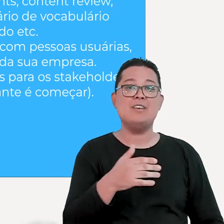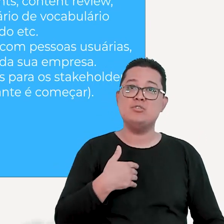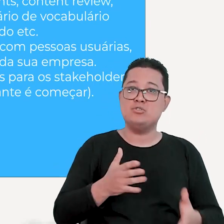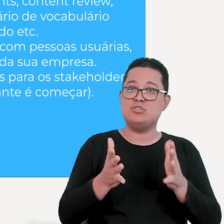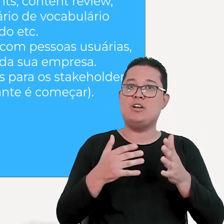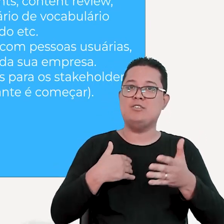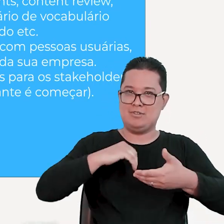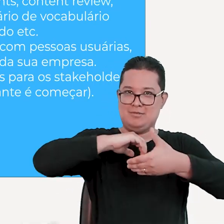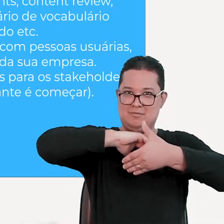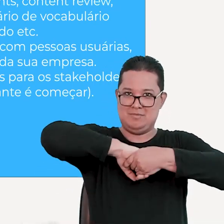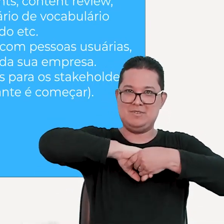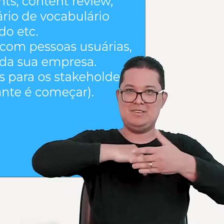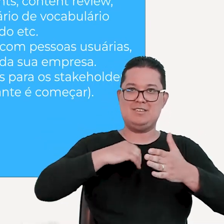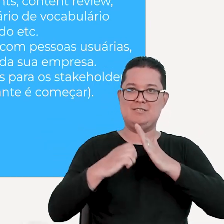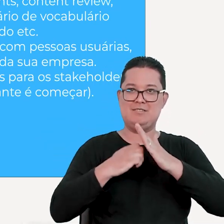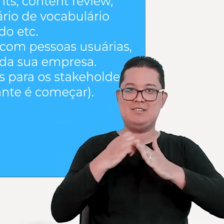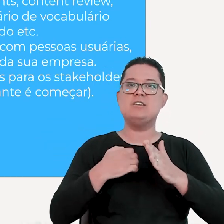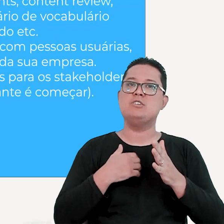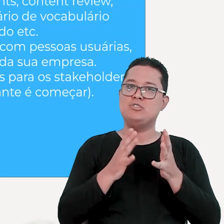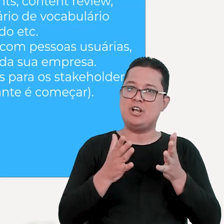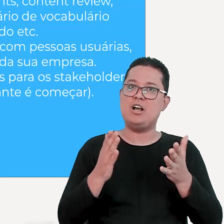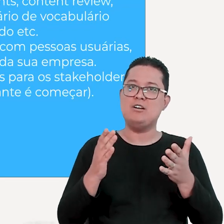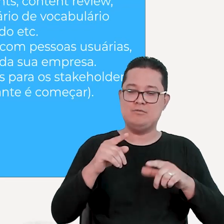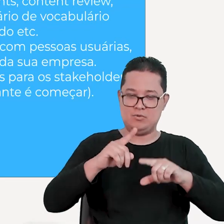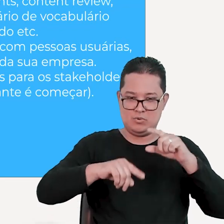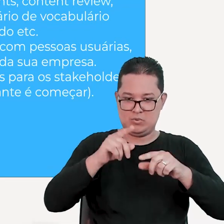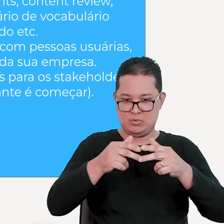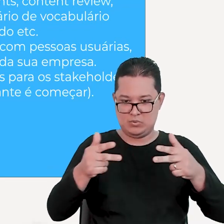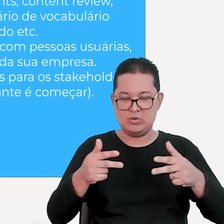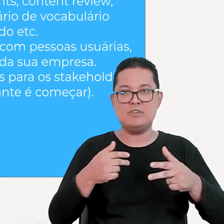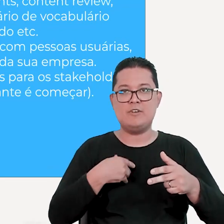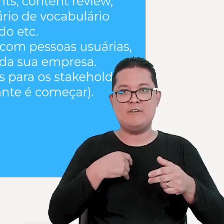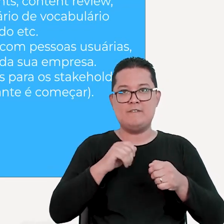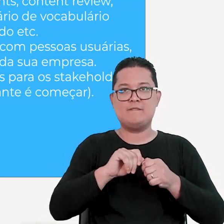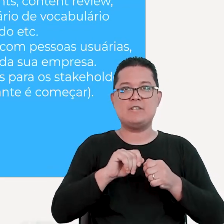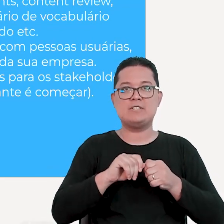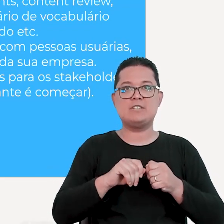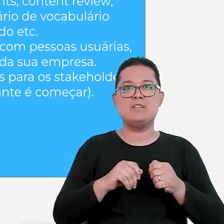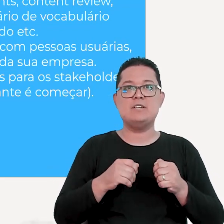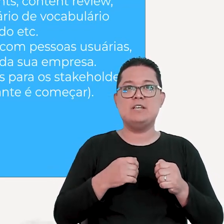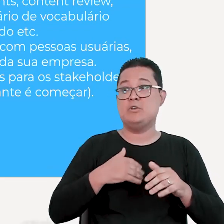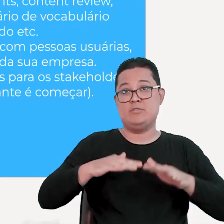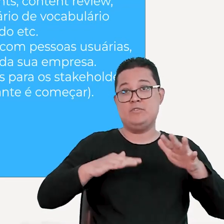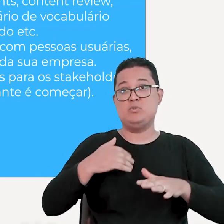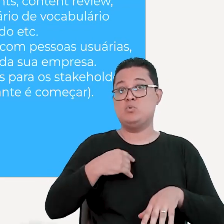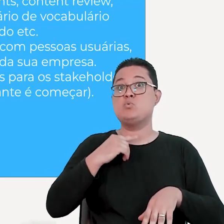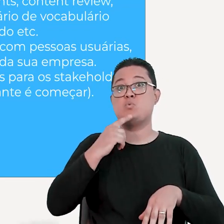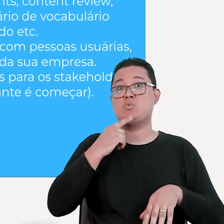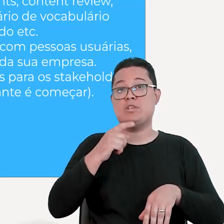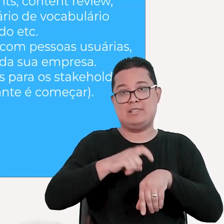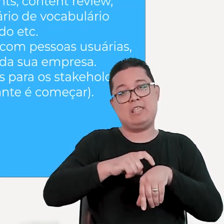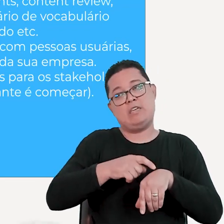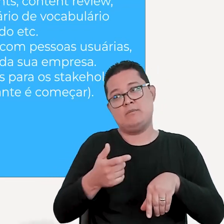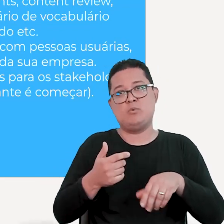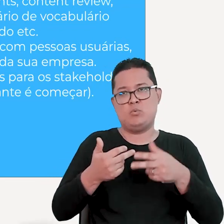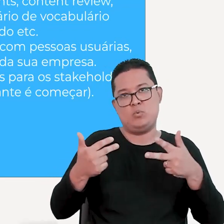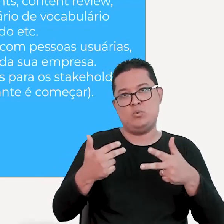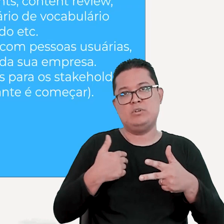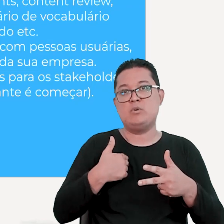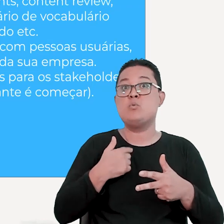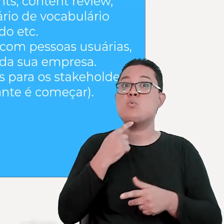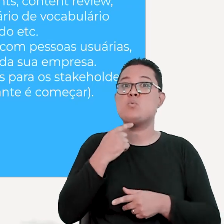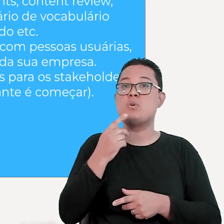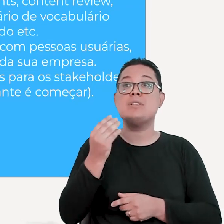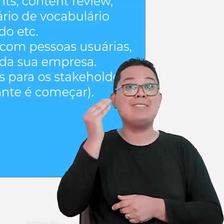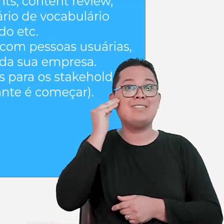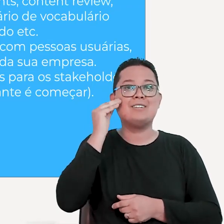vários insights. O ideal seria testar com os clientes finais? Sim, mas quando isso não é possível, eu não deixo de testar. Eu gosto de ter